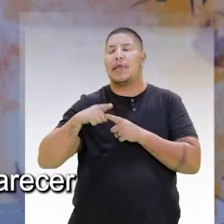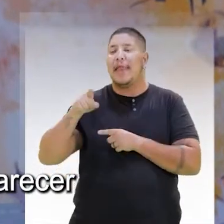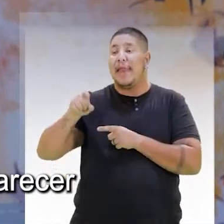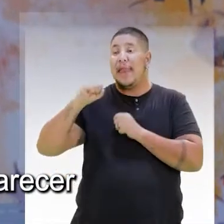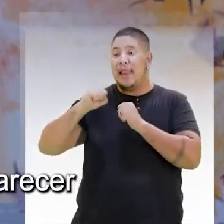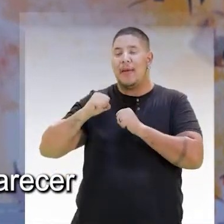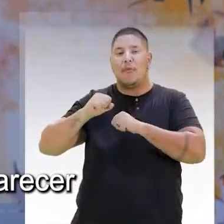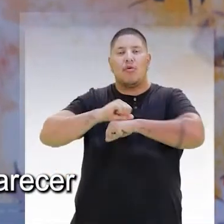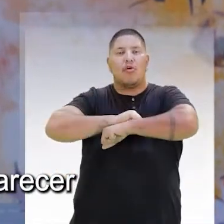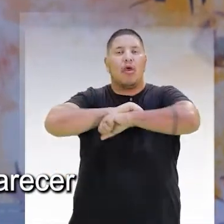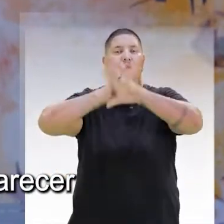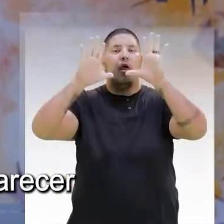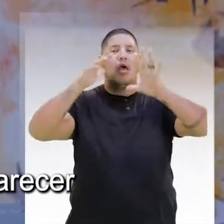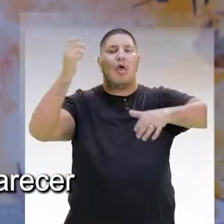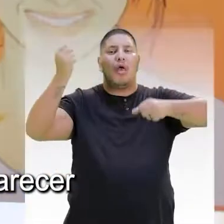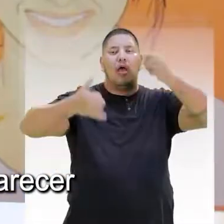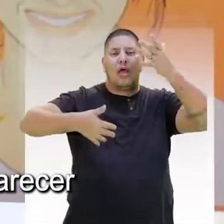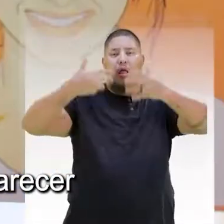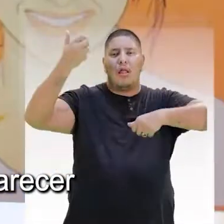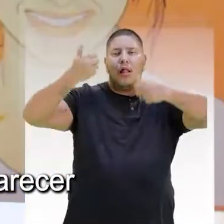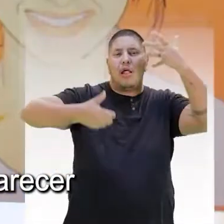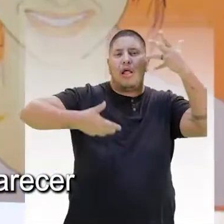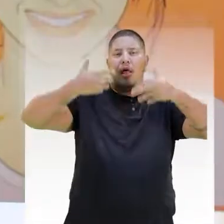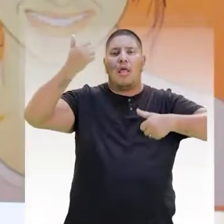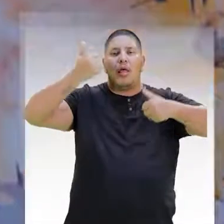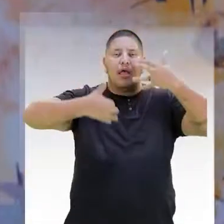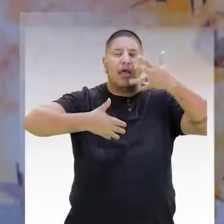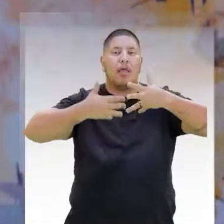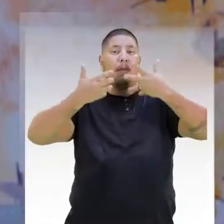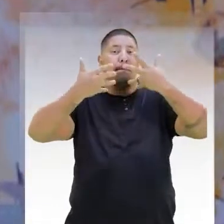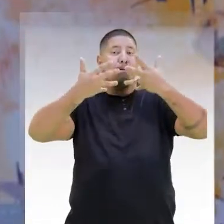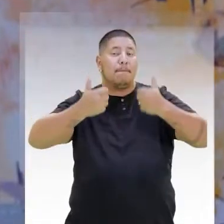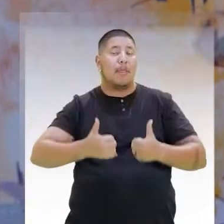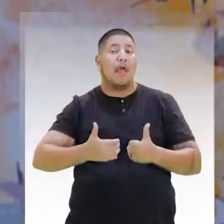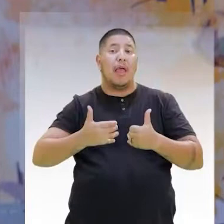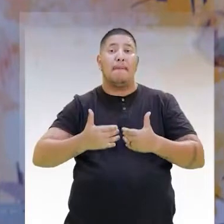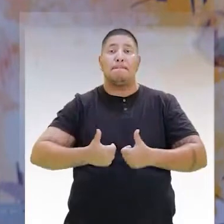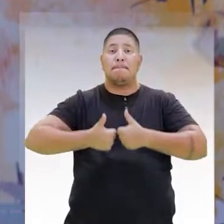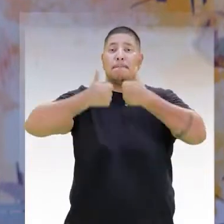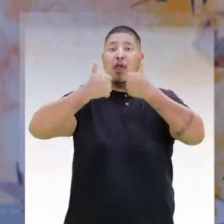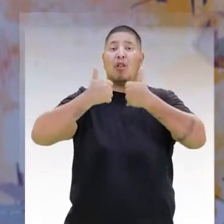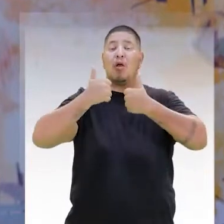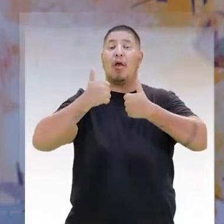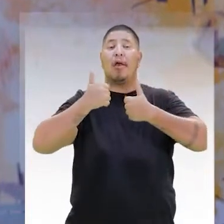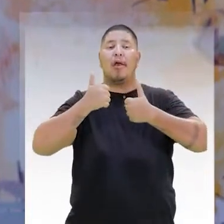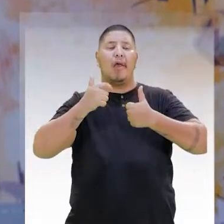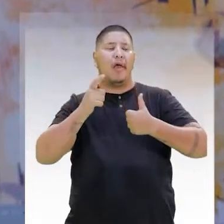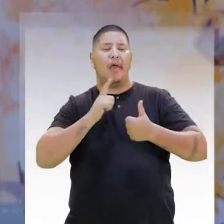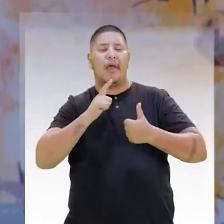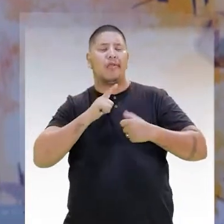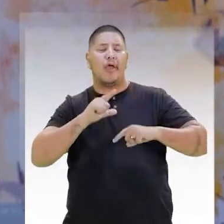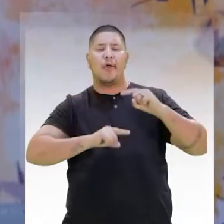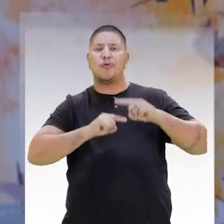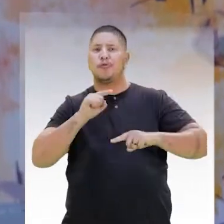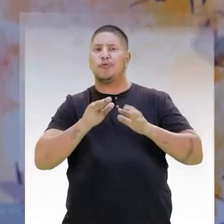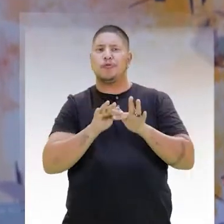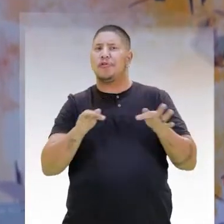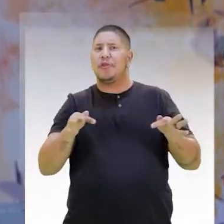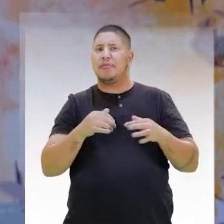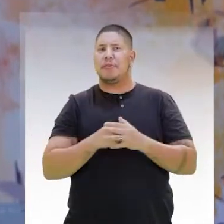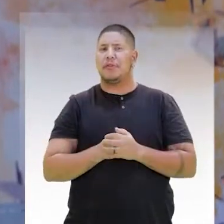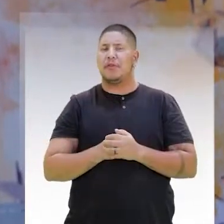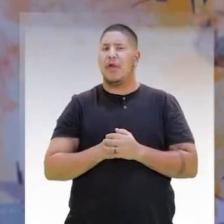pode elucidar, esclarecer, às vezes com recursos muito